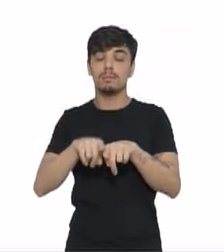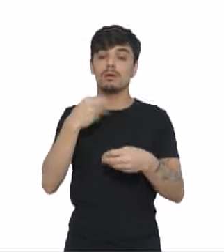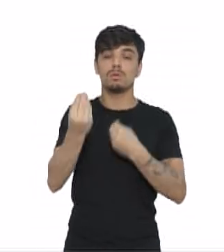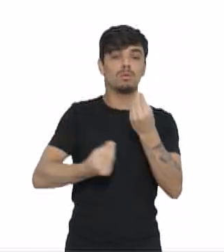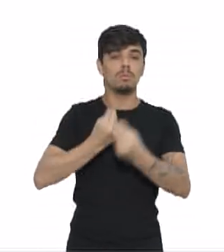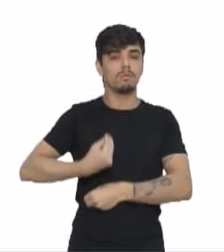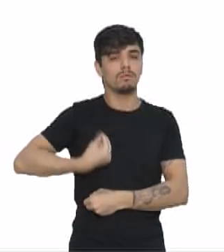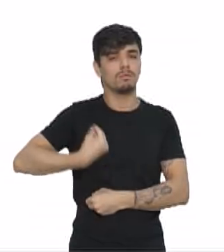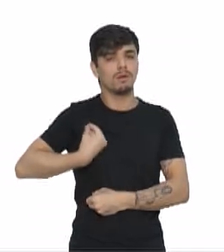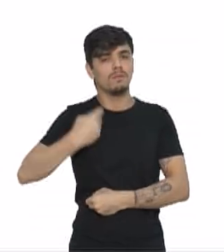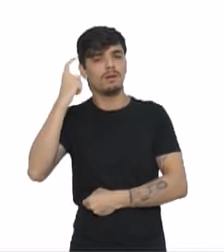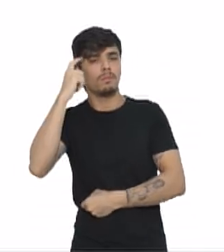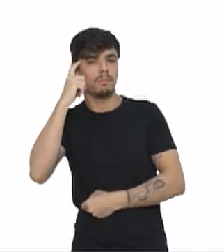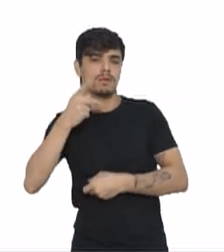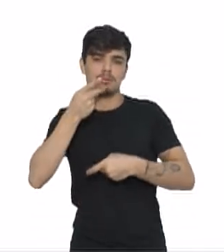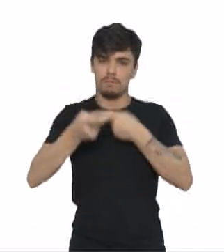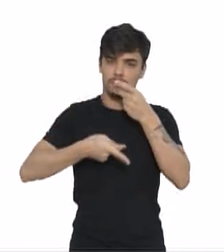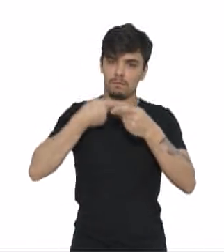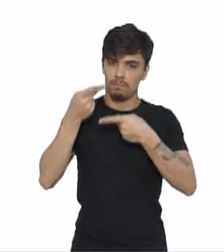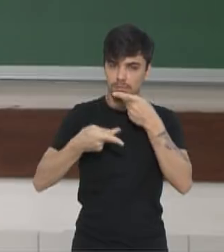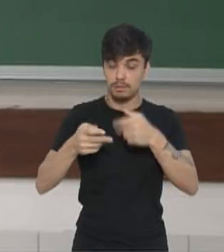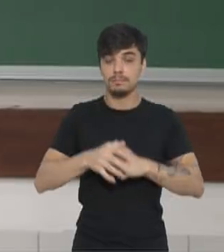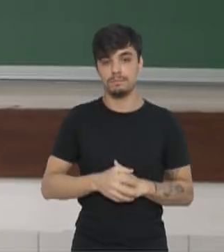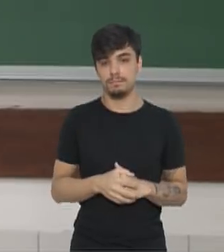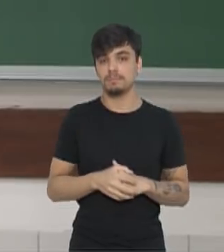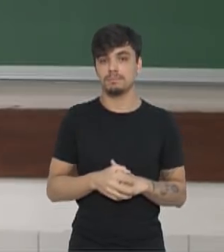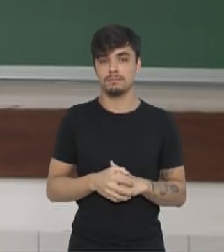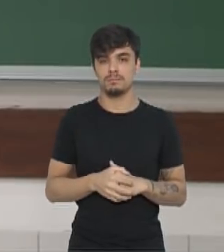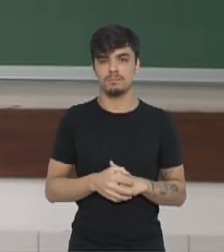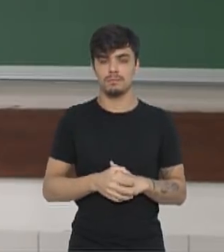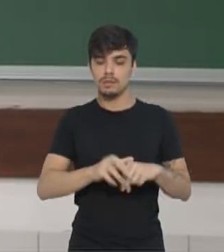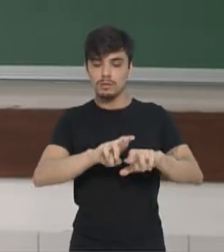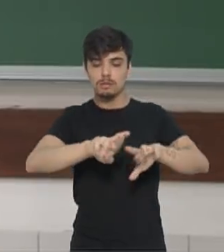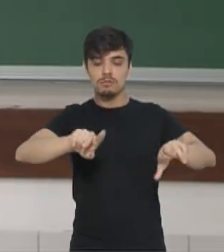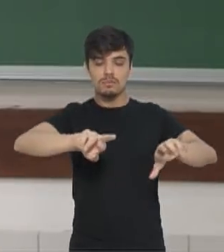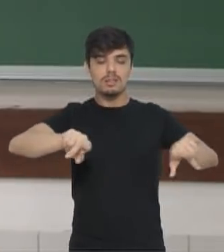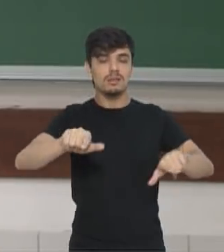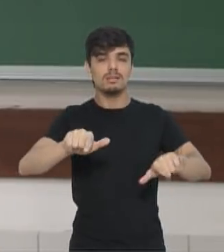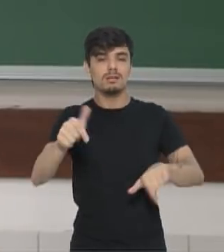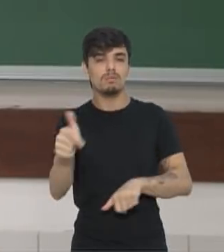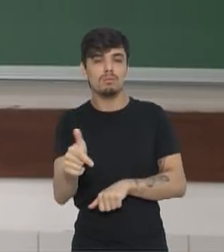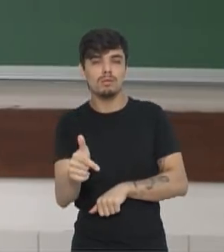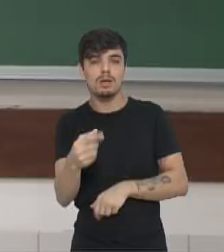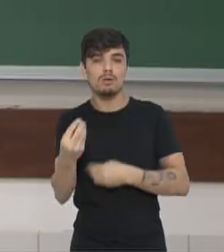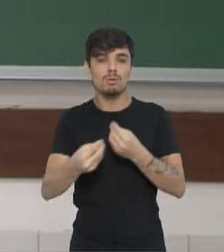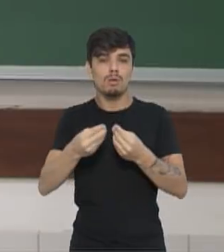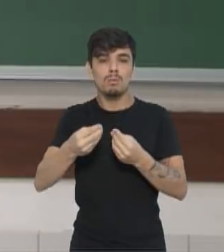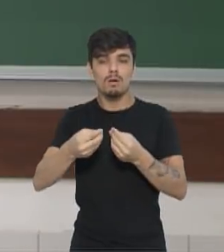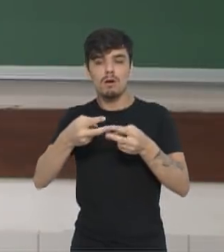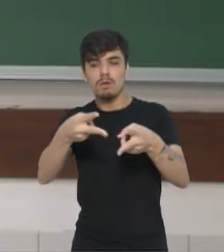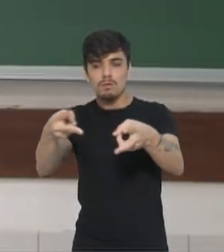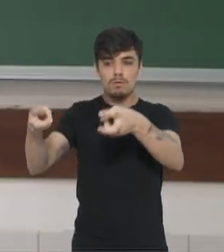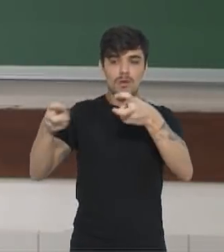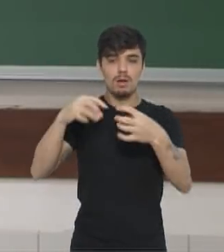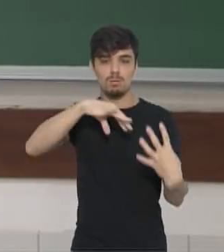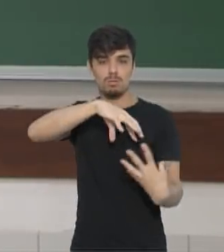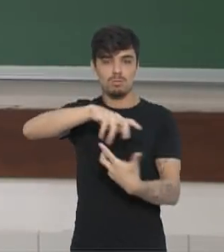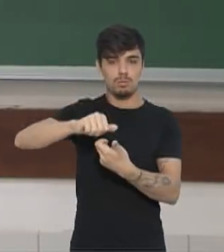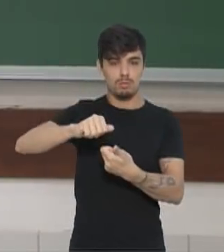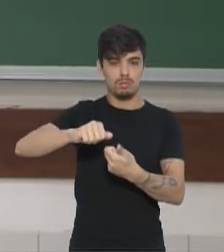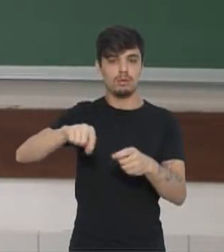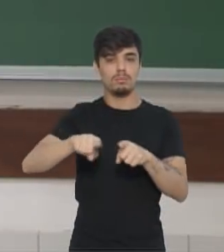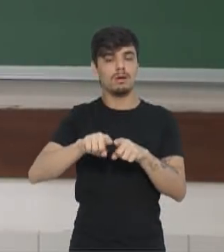de falar e de pensar. Certo? Eles vão ter muitas diferenças na maneira em que eles interpretam o mundo, não só nas vestimentas,